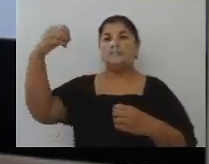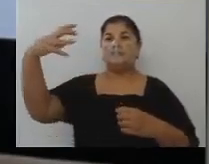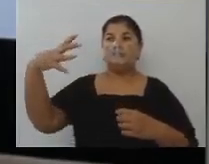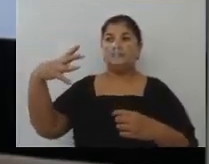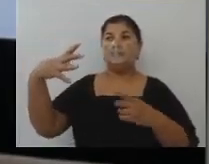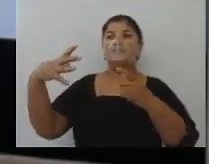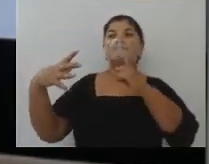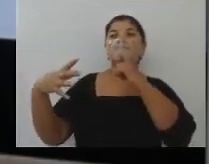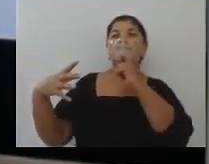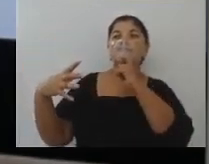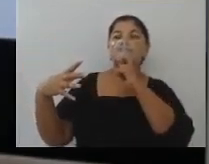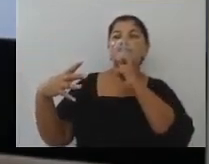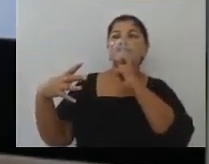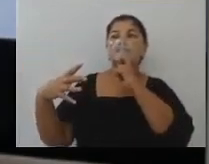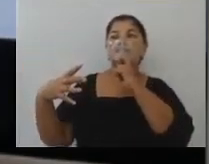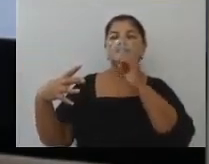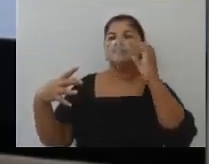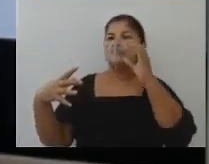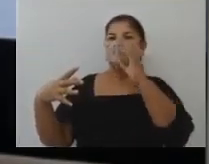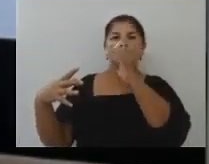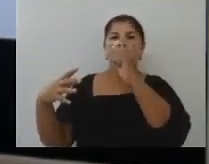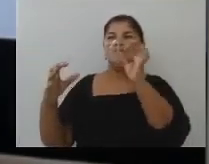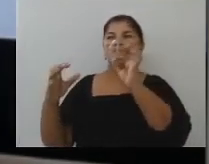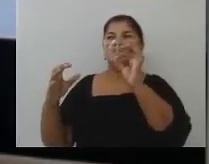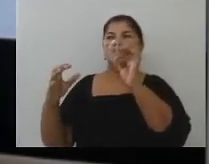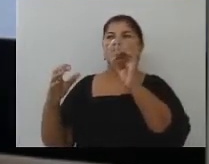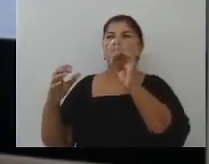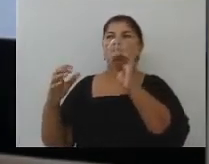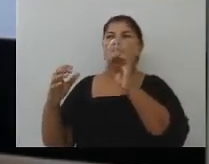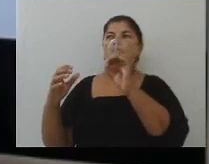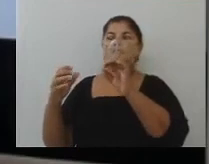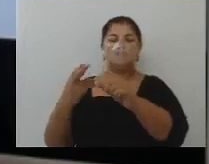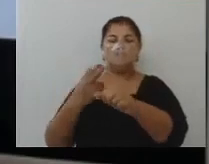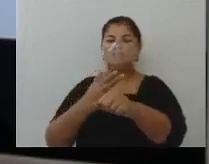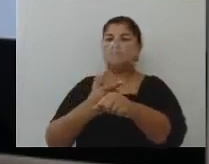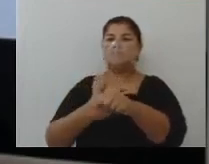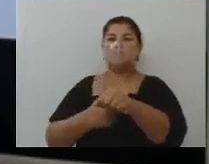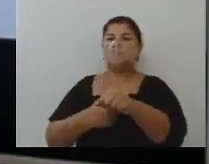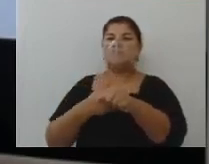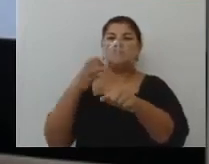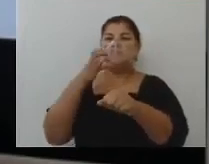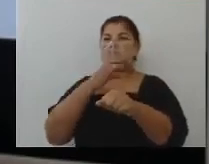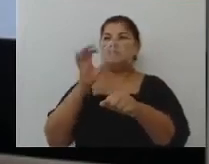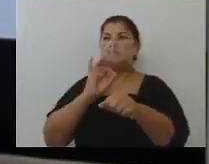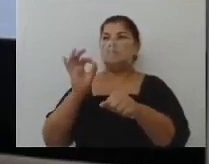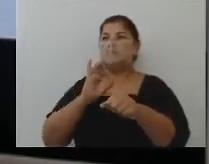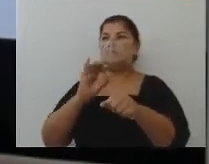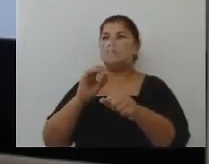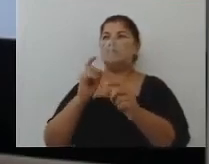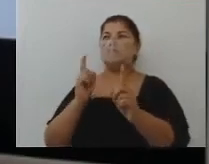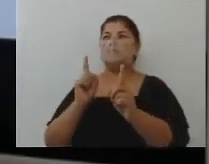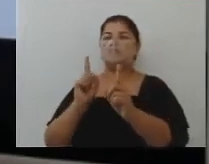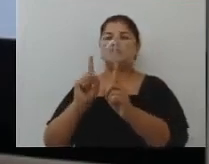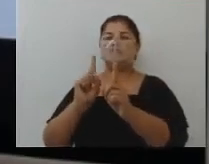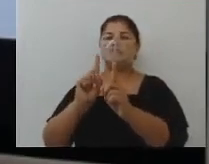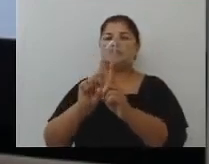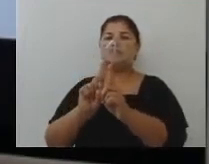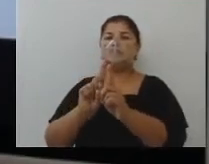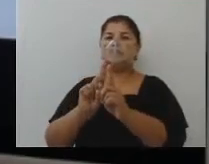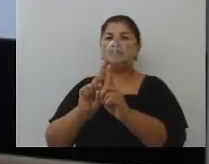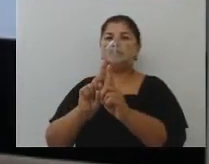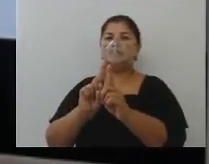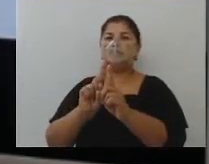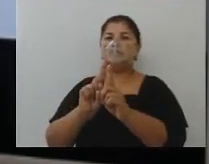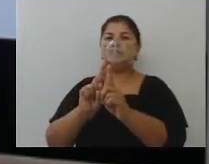luz fria, não esquenta, eu posso encostar na minha pele, não esquenta, e eu posso aproximá-la